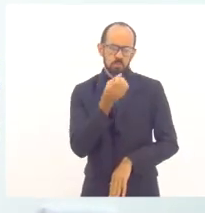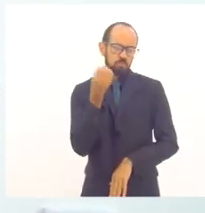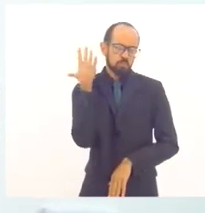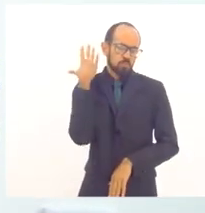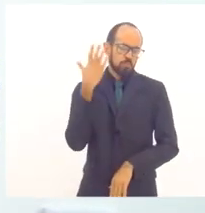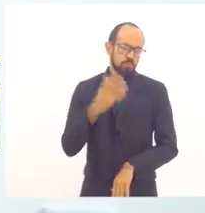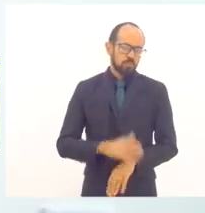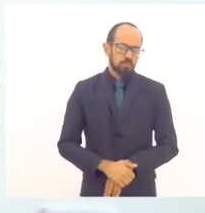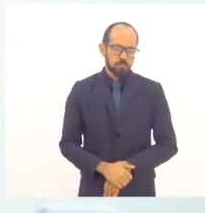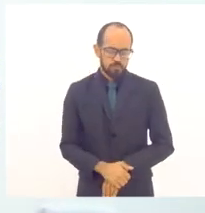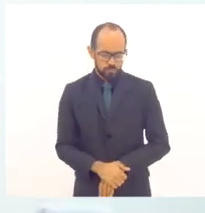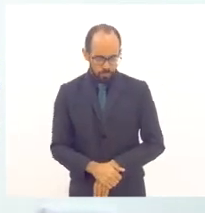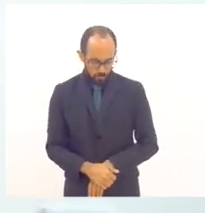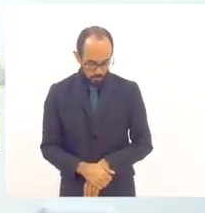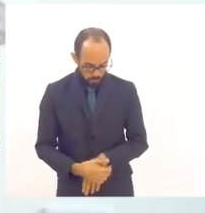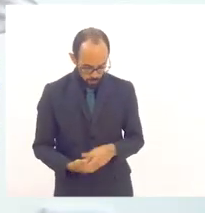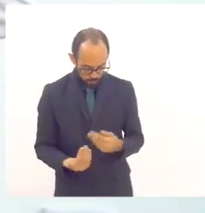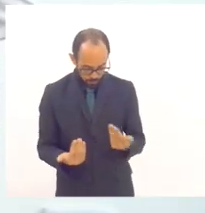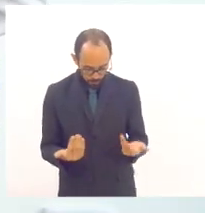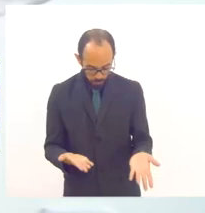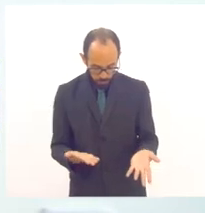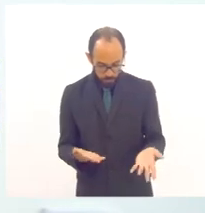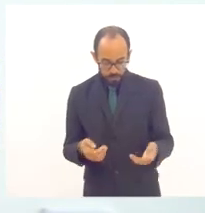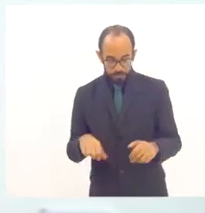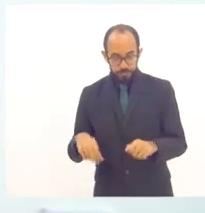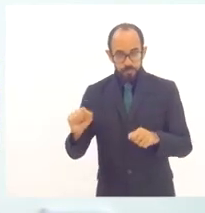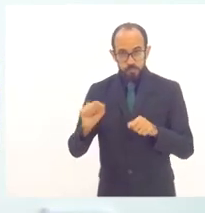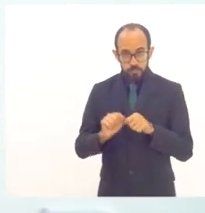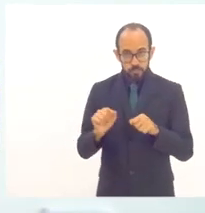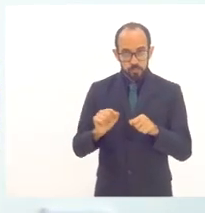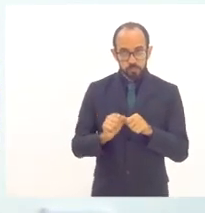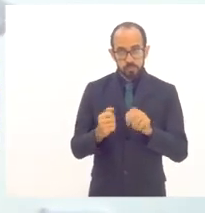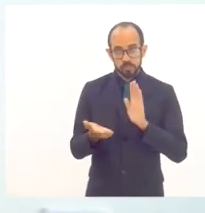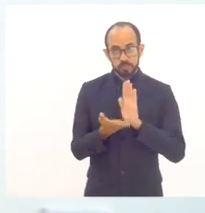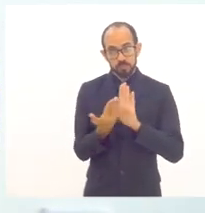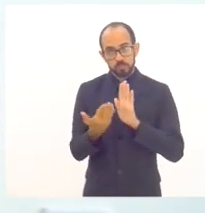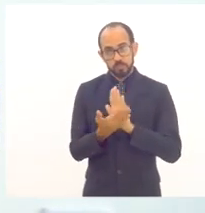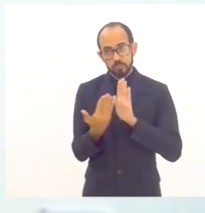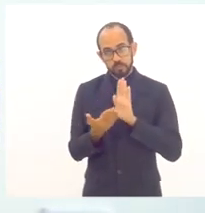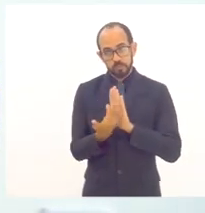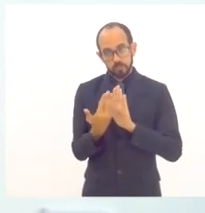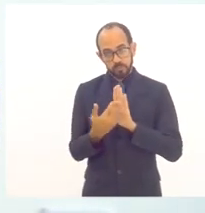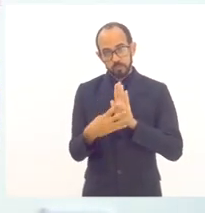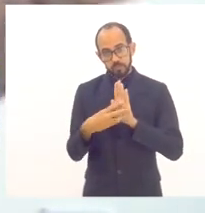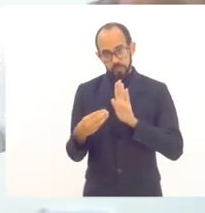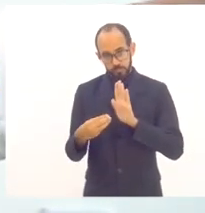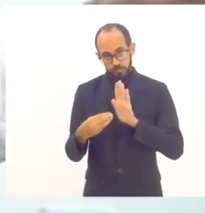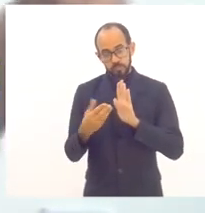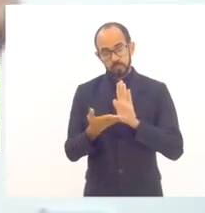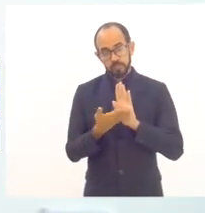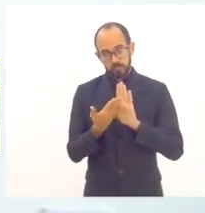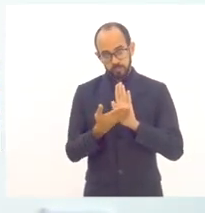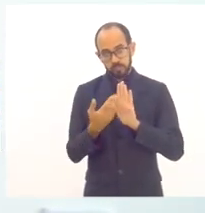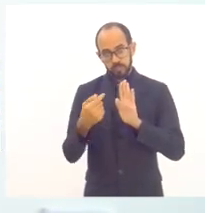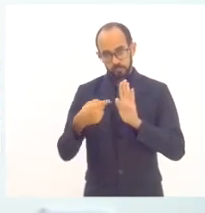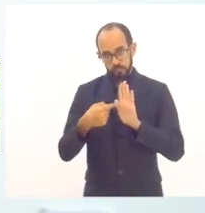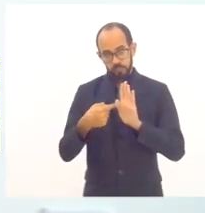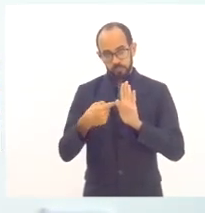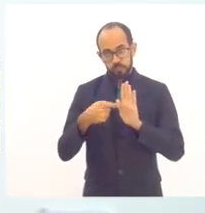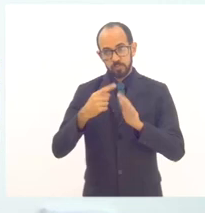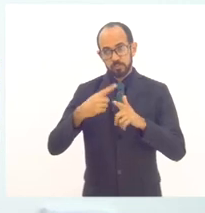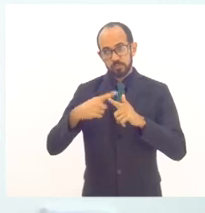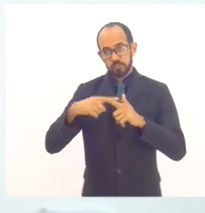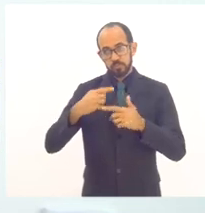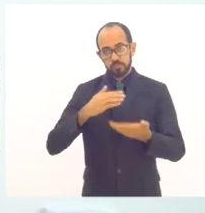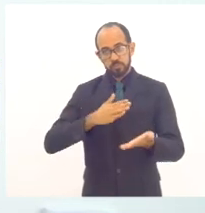Muito bem. Então, a gente vai fazendo sucessivas cartilhas do Cumpra-se. Por quê? Nós aprovamos leis